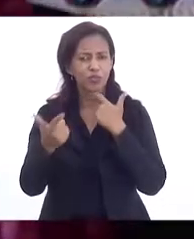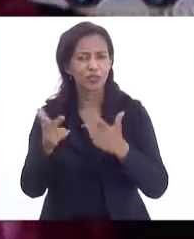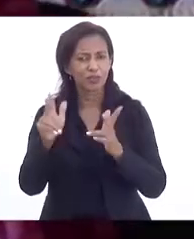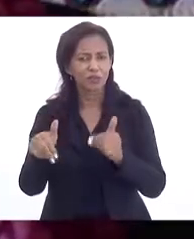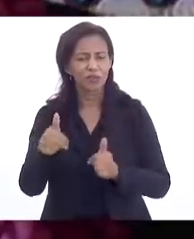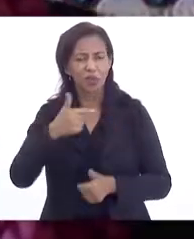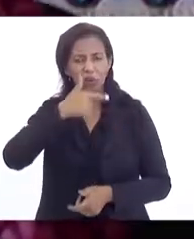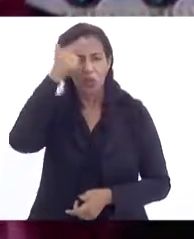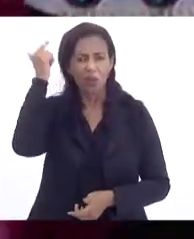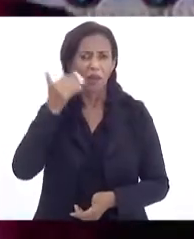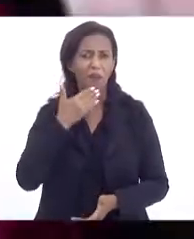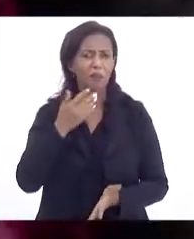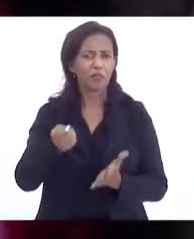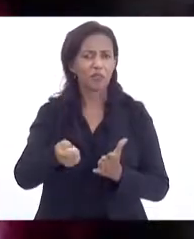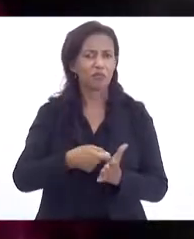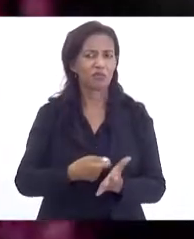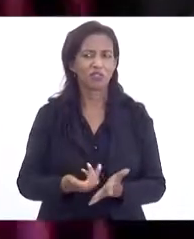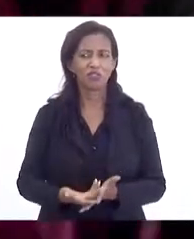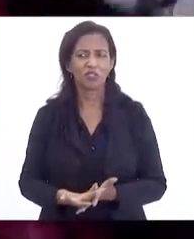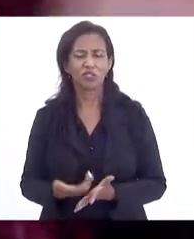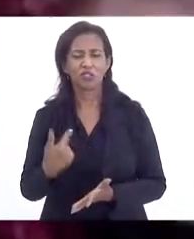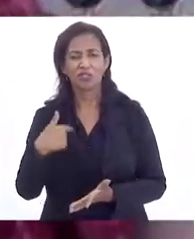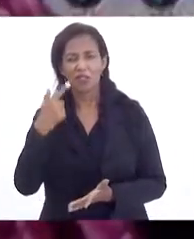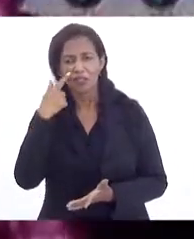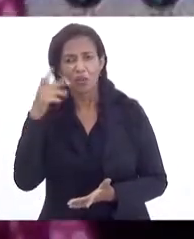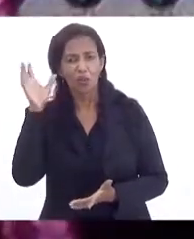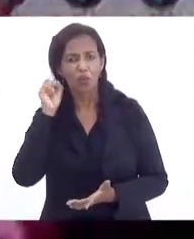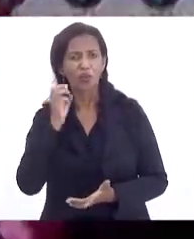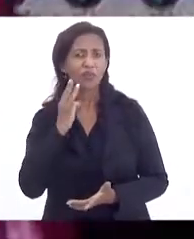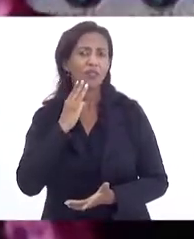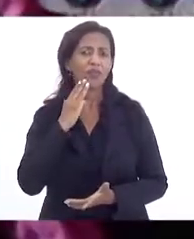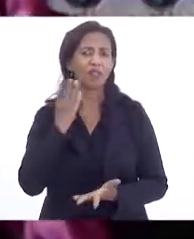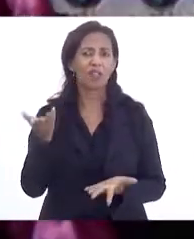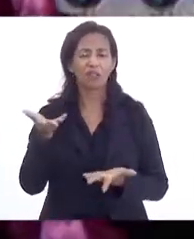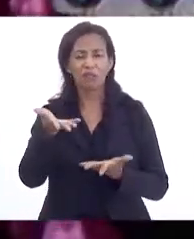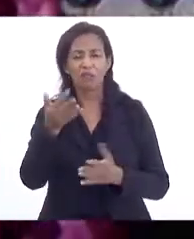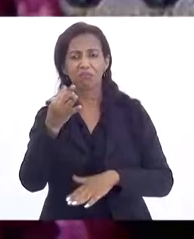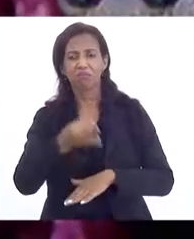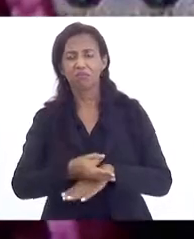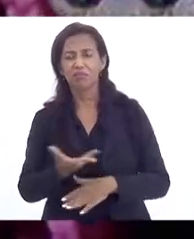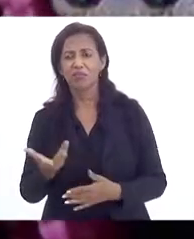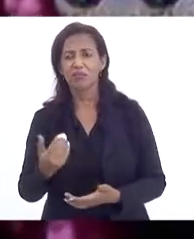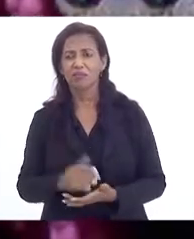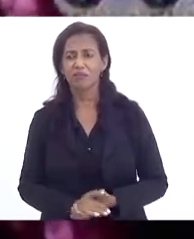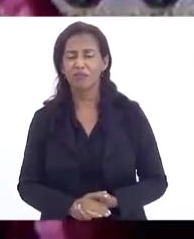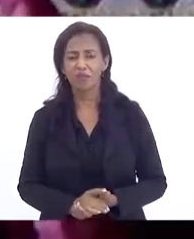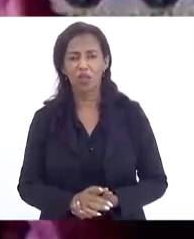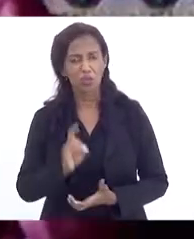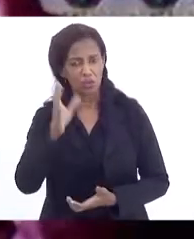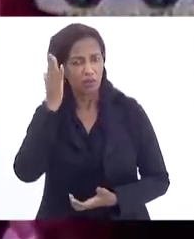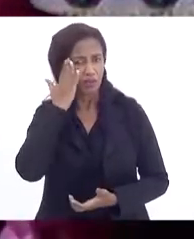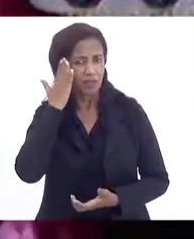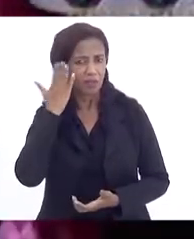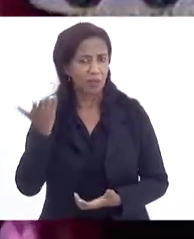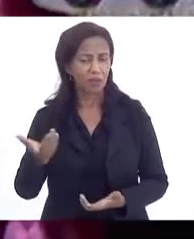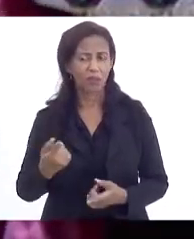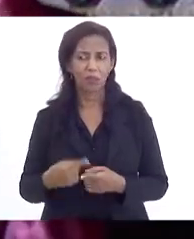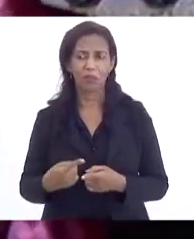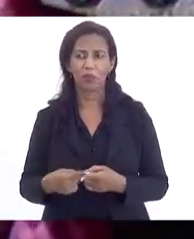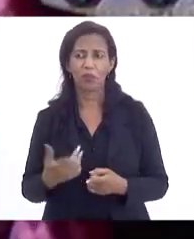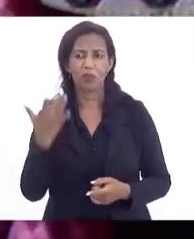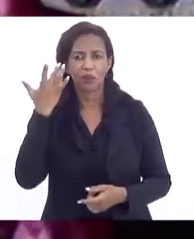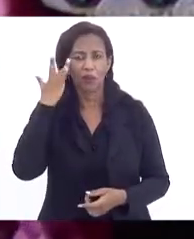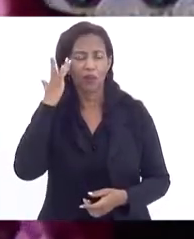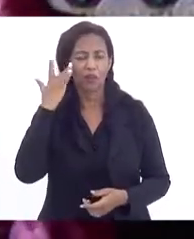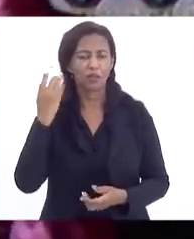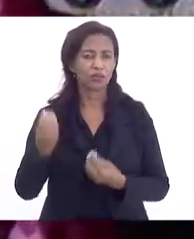Paulo pediu vista, queria até ouvir o Valdec, mas ele não está, assim. Só para saber mesmo, né? Porque eu